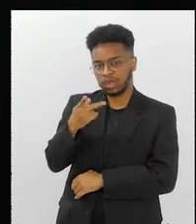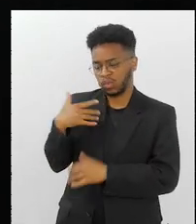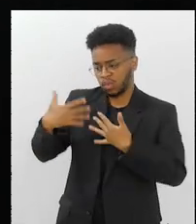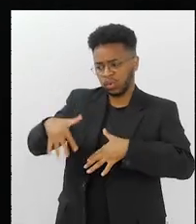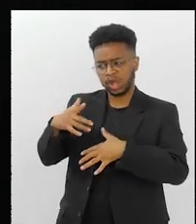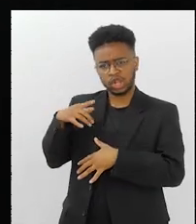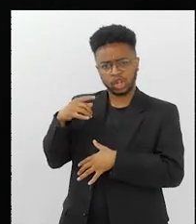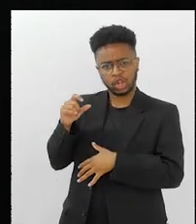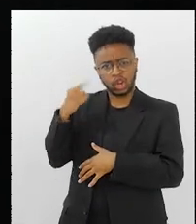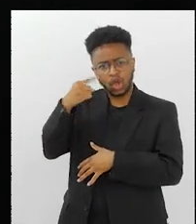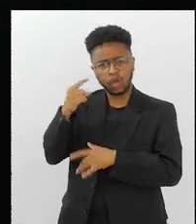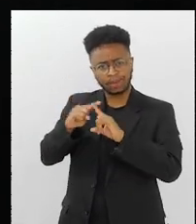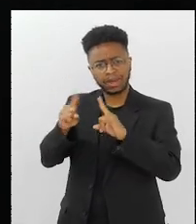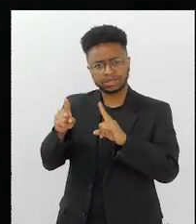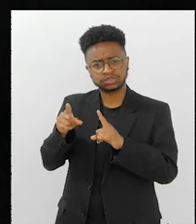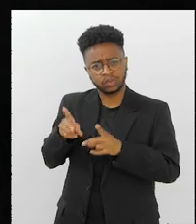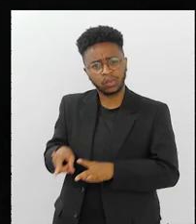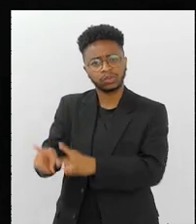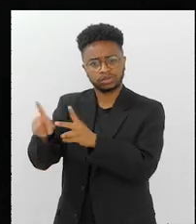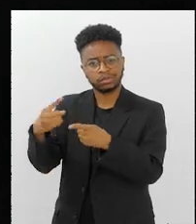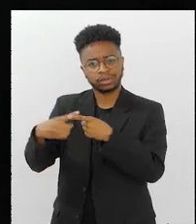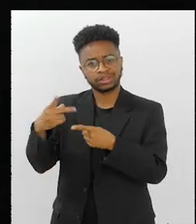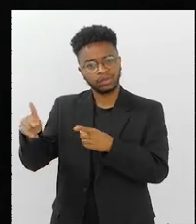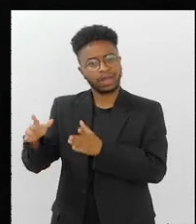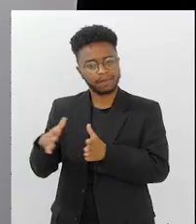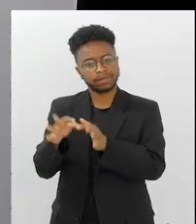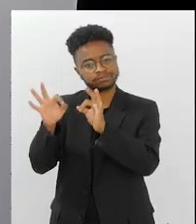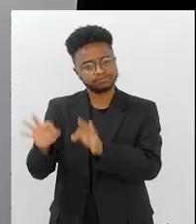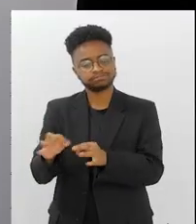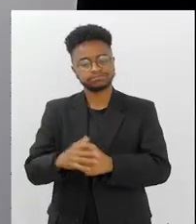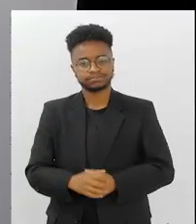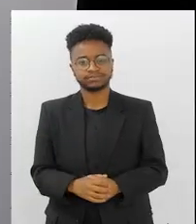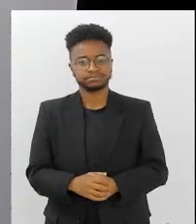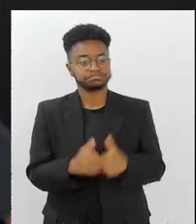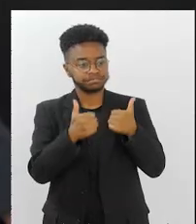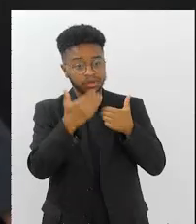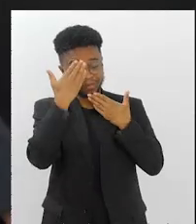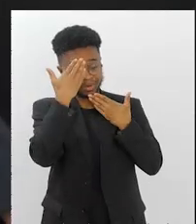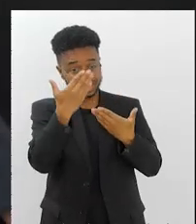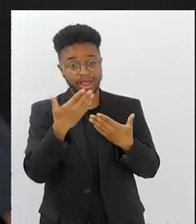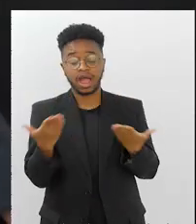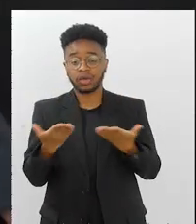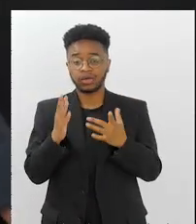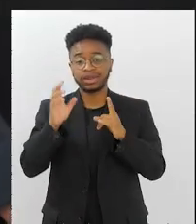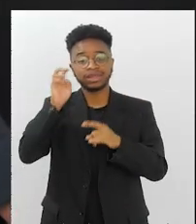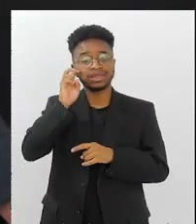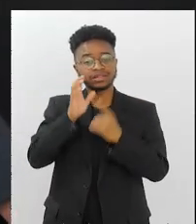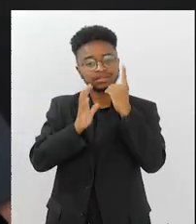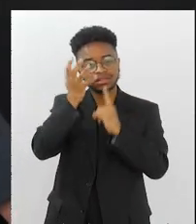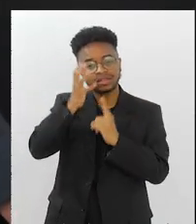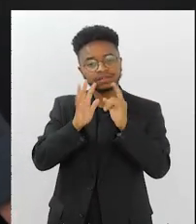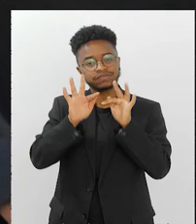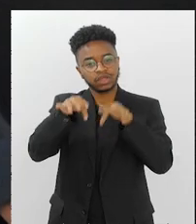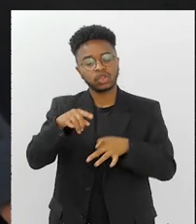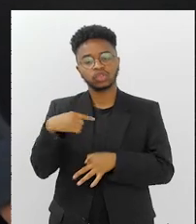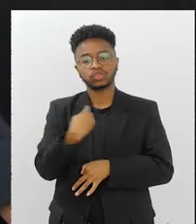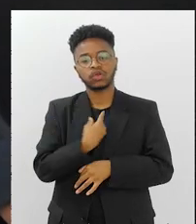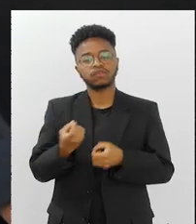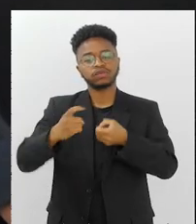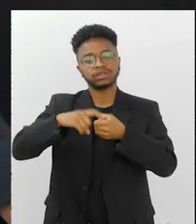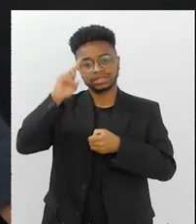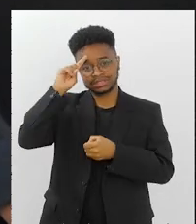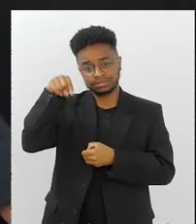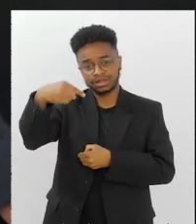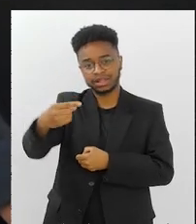o teu caminho é isso nasceu para isso Tá certo muito obrigado obrigado estamos junto esse foi o Quintas com Quintais voltamos na